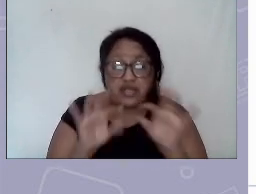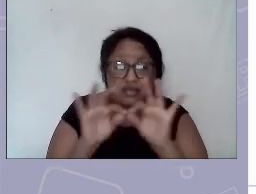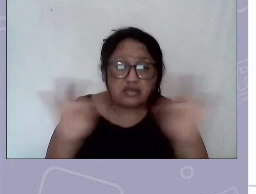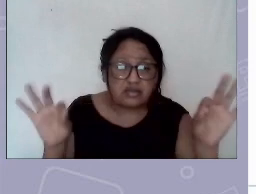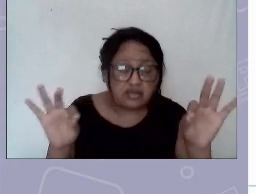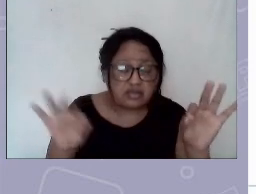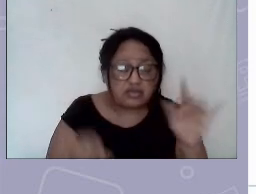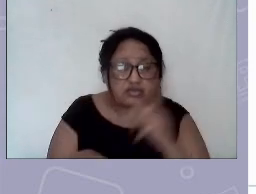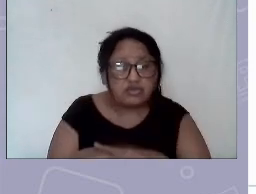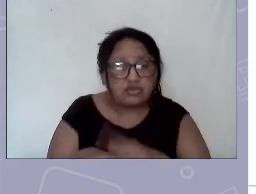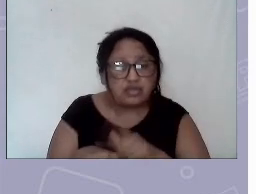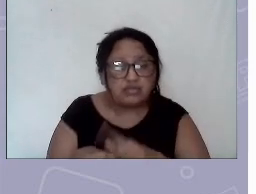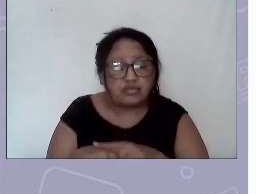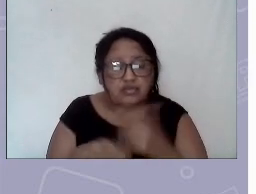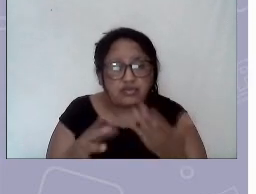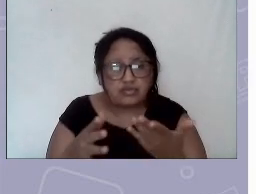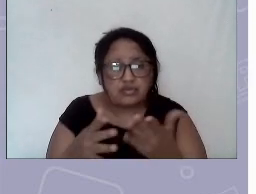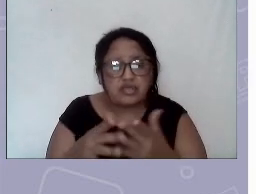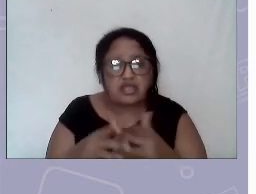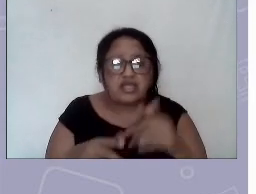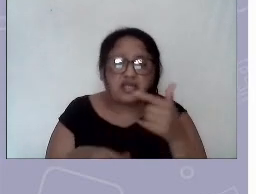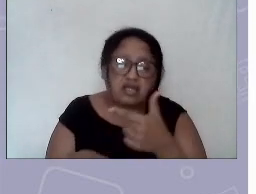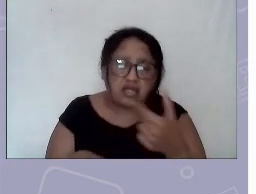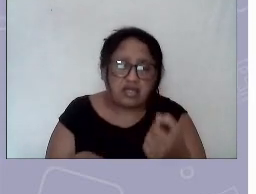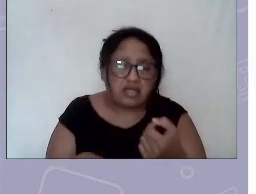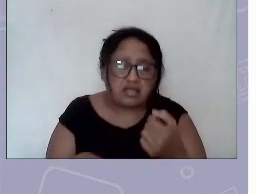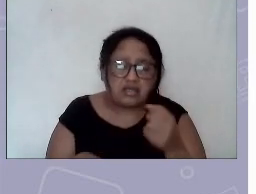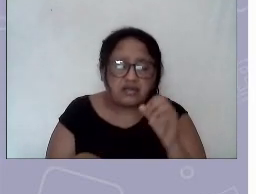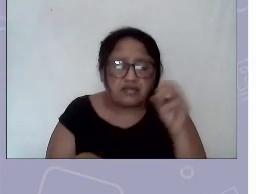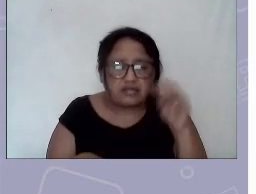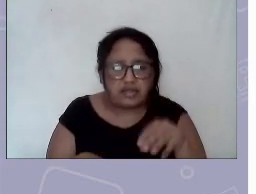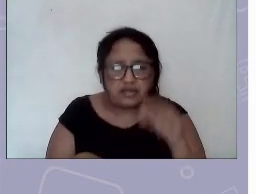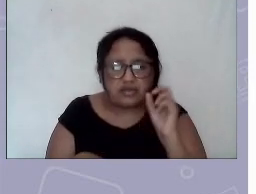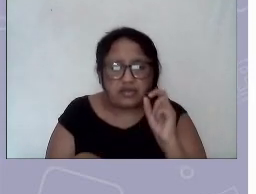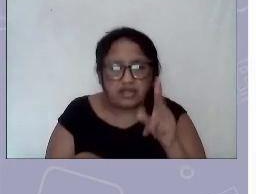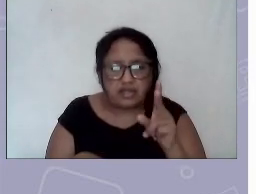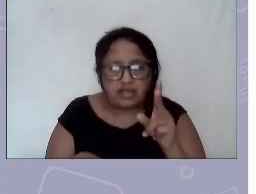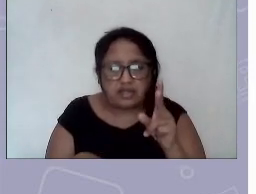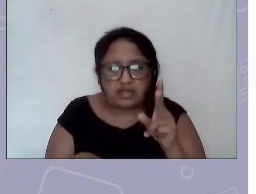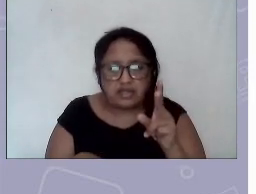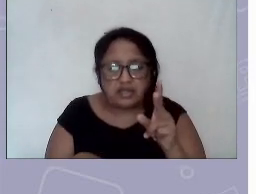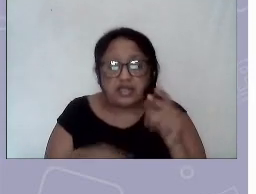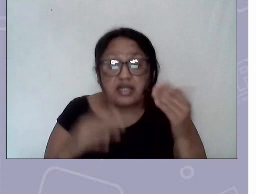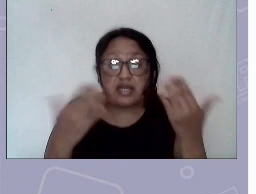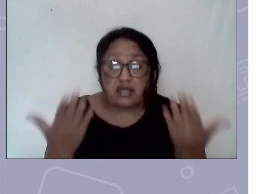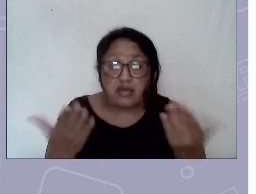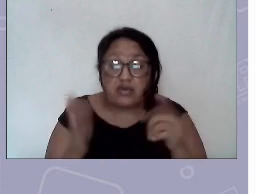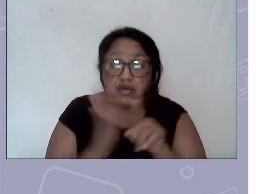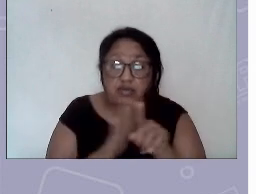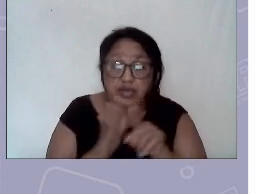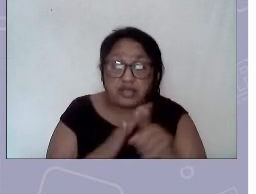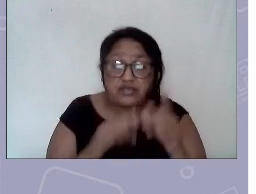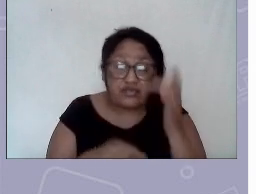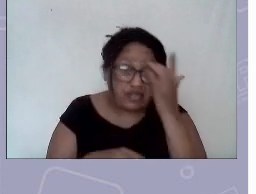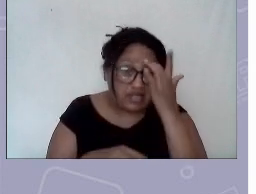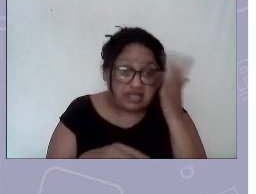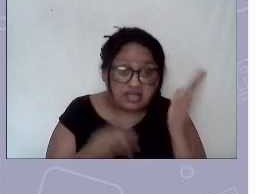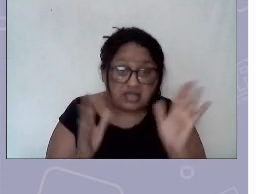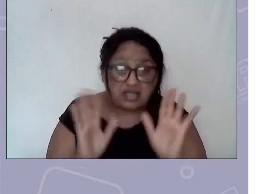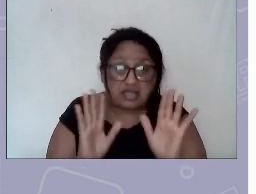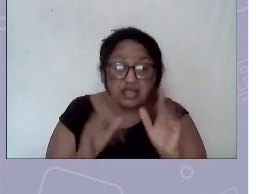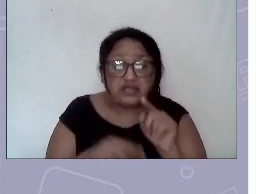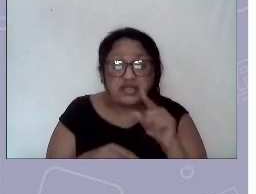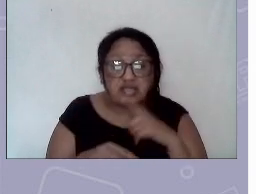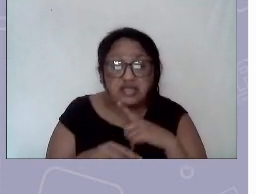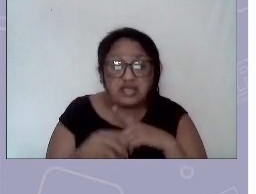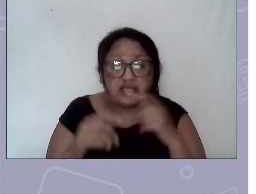corresponde a 20 metros certo? novamente essa questão é uma questão facinha em que você tem que